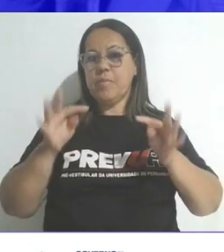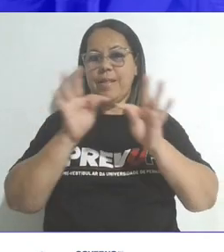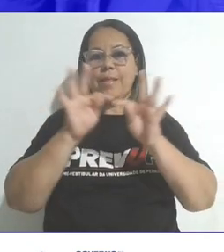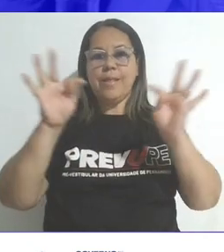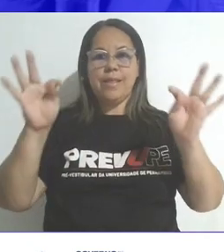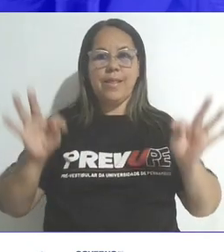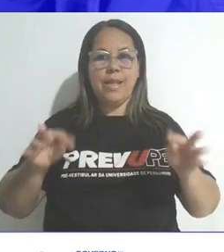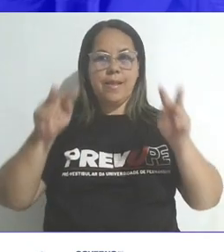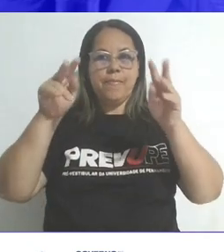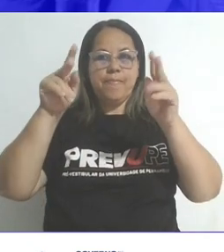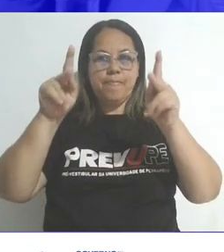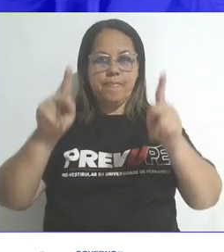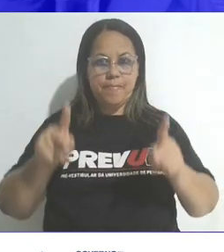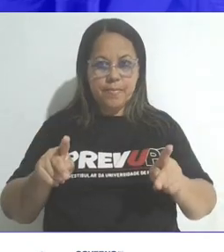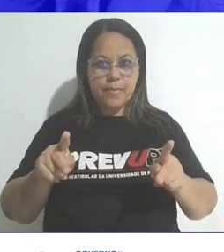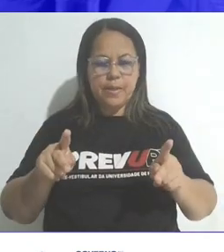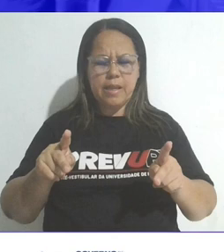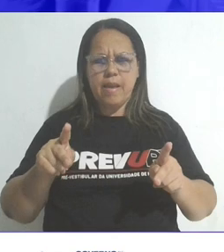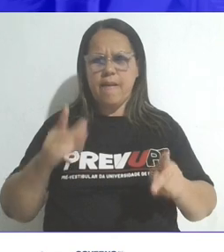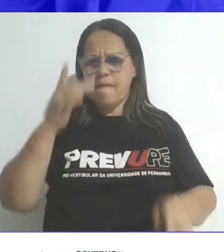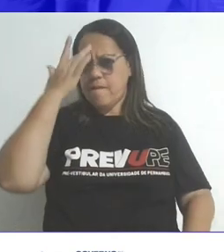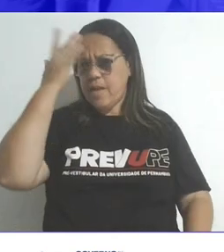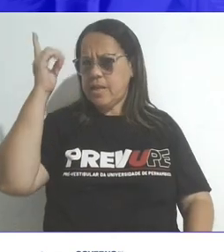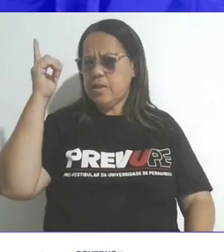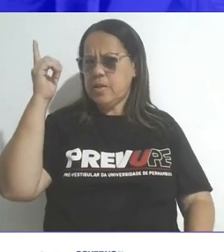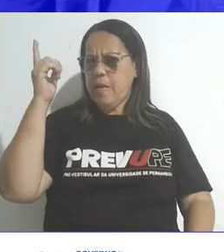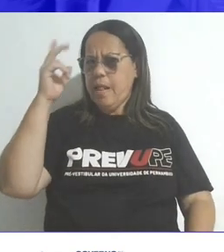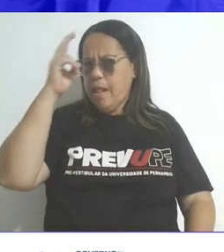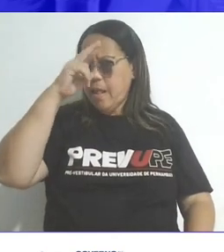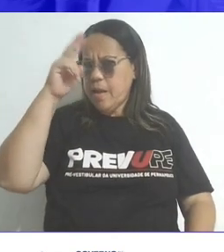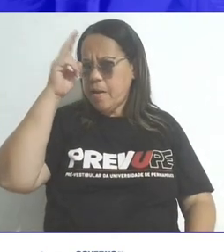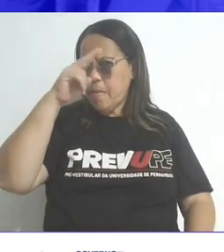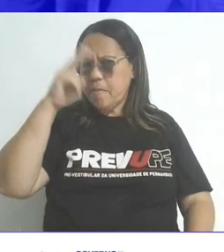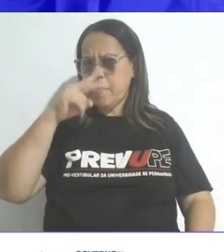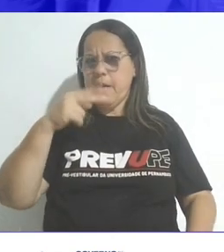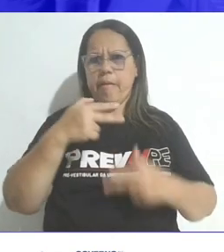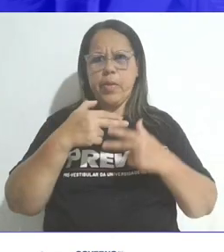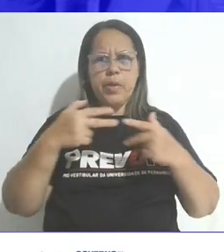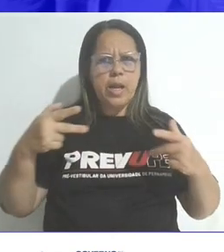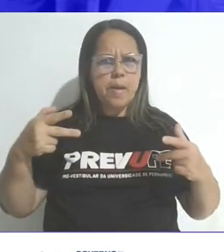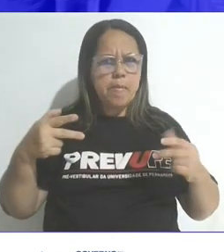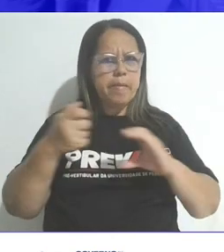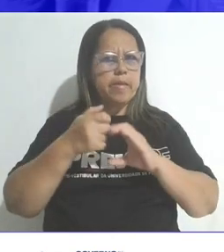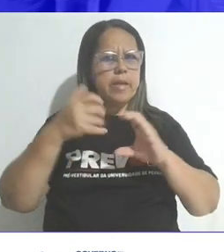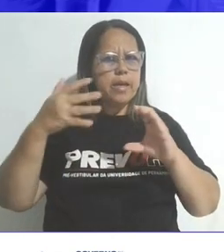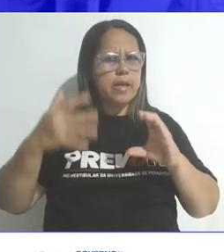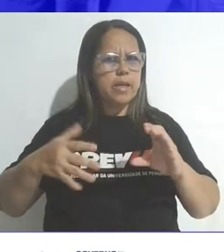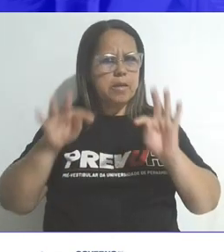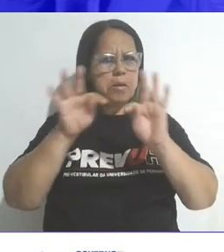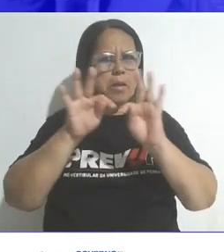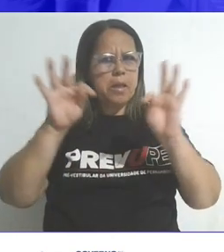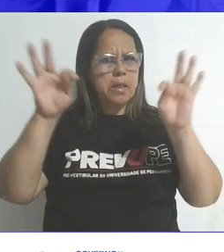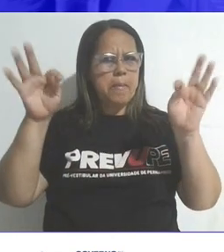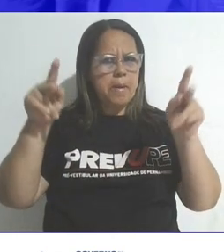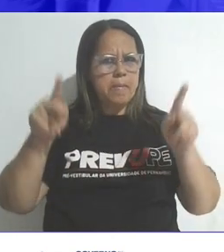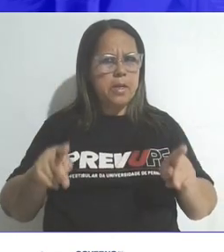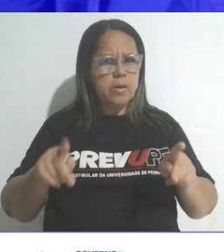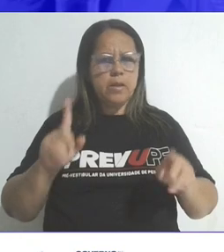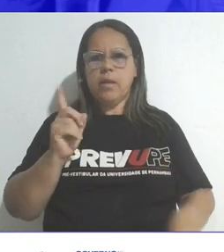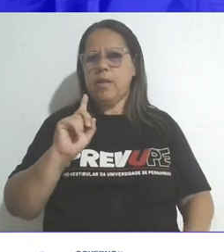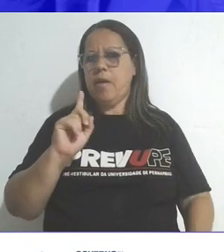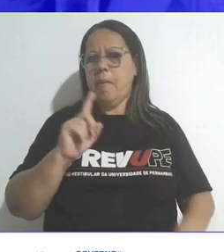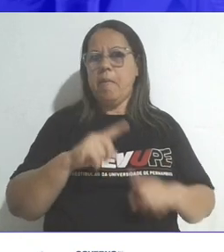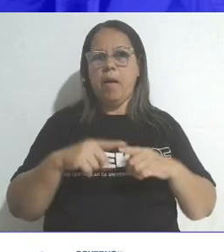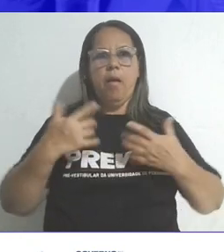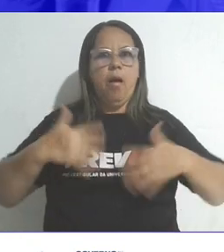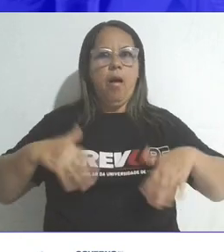tão simples lembrar da tabela periódica, dos seus elementos e das principais propriedades deles, mas também não é um bicho de